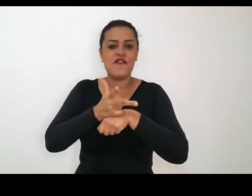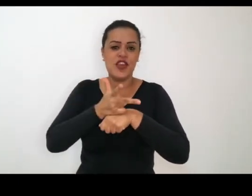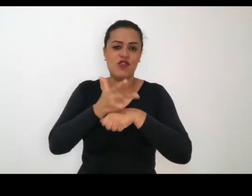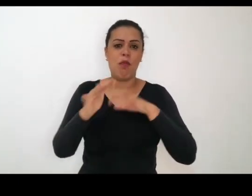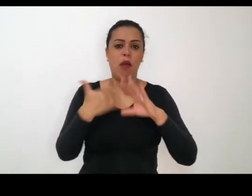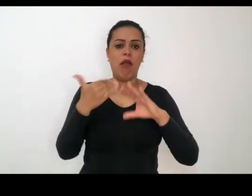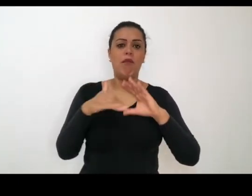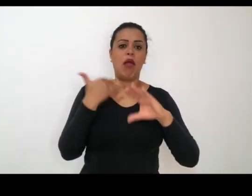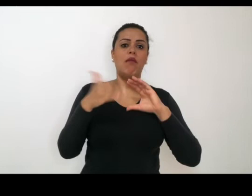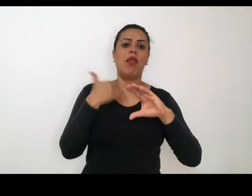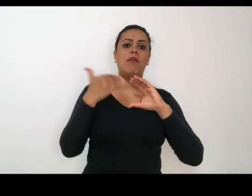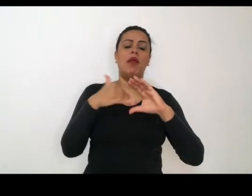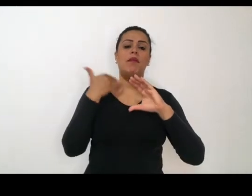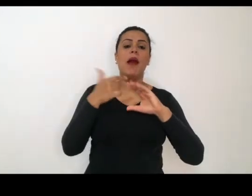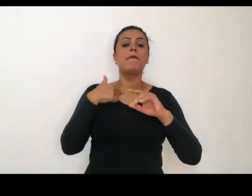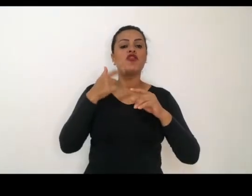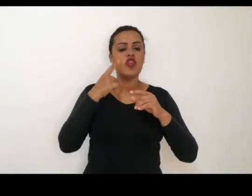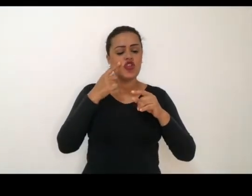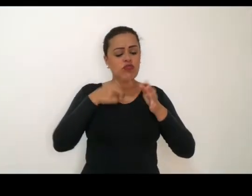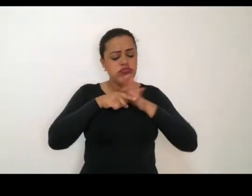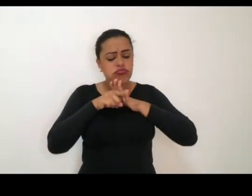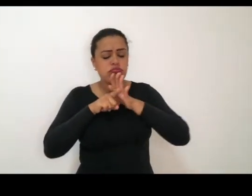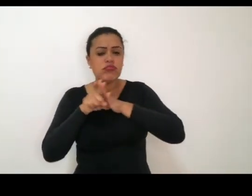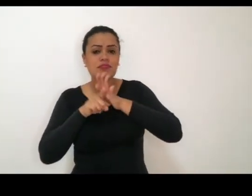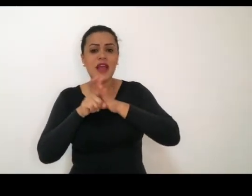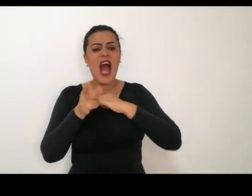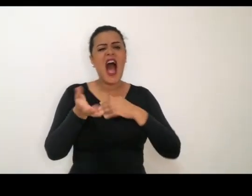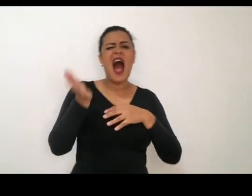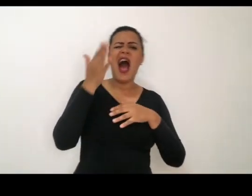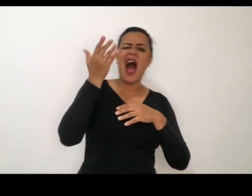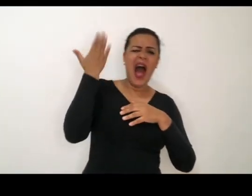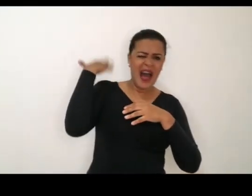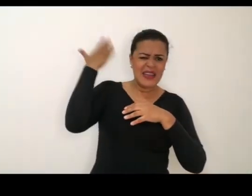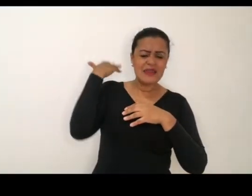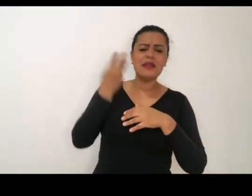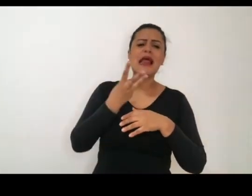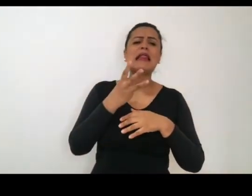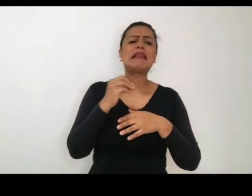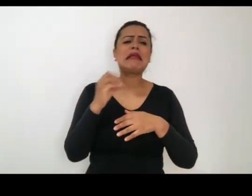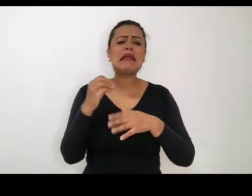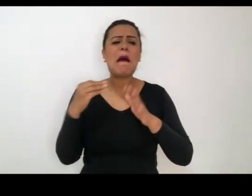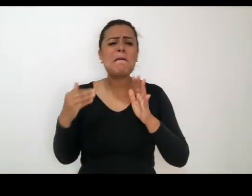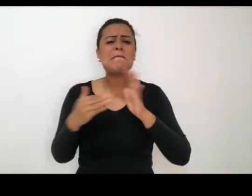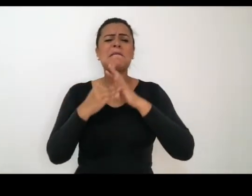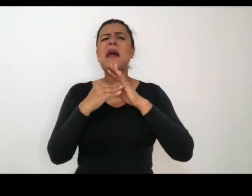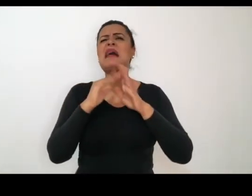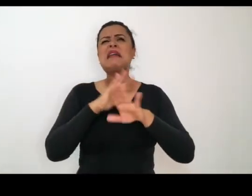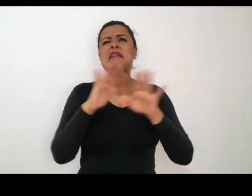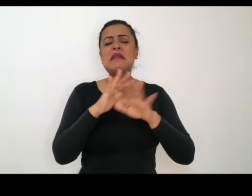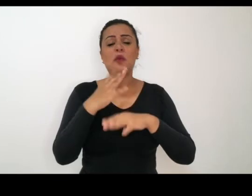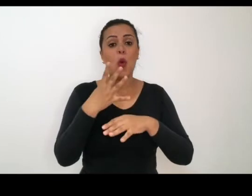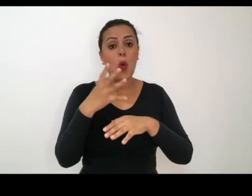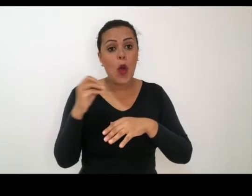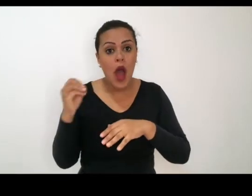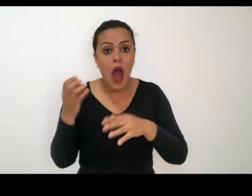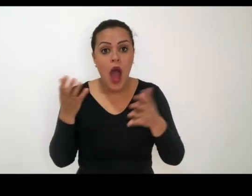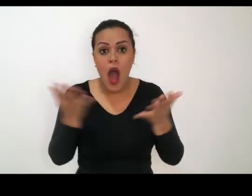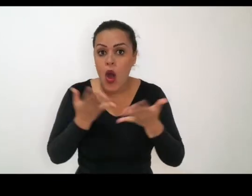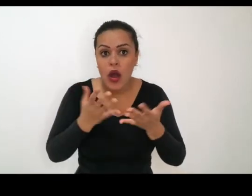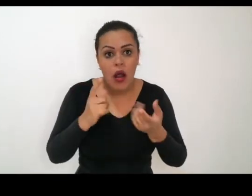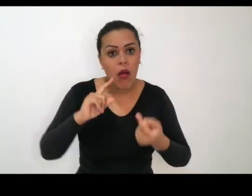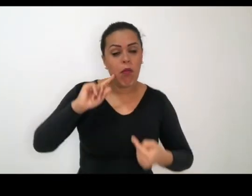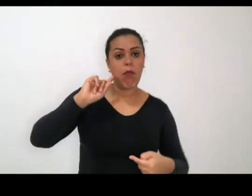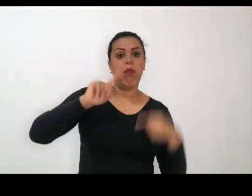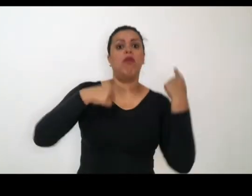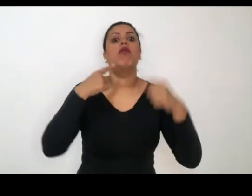recebíamos 300, no máximo 400, quando eram muitas obras. E aí, esse número ficou, né? E